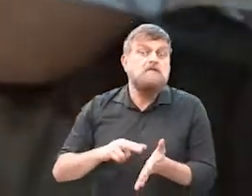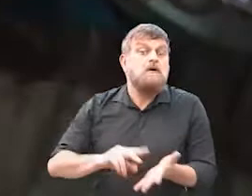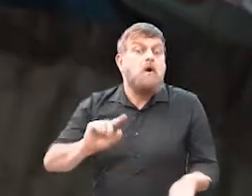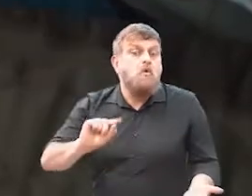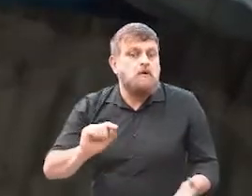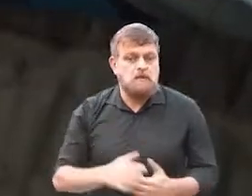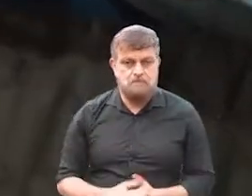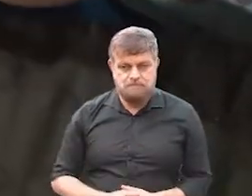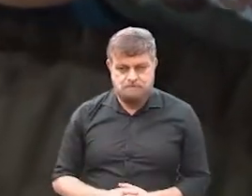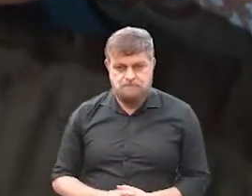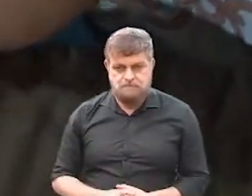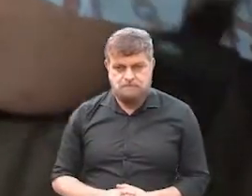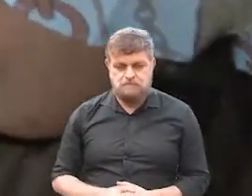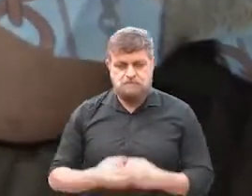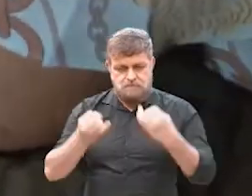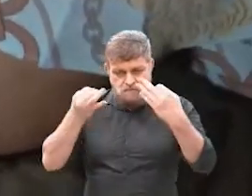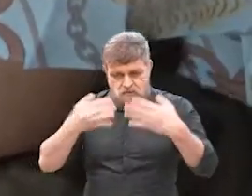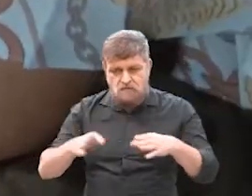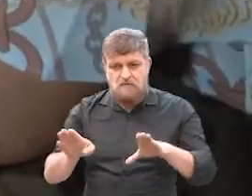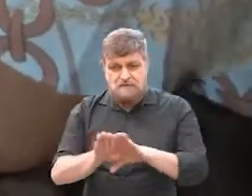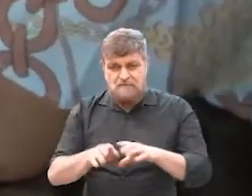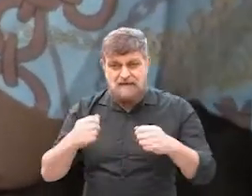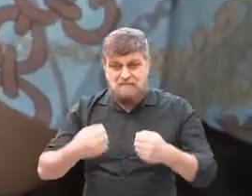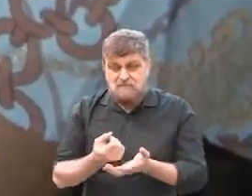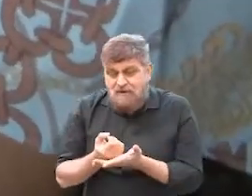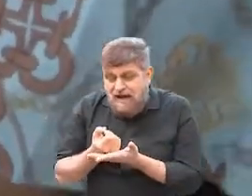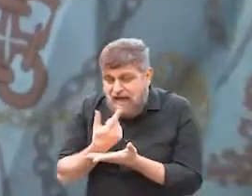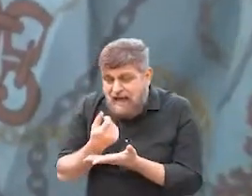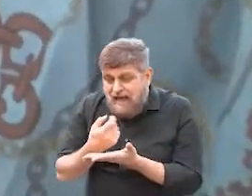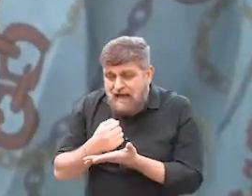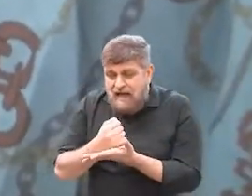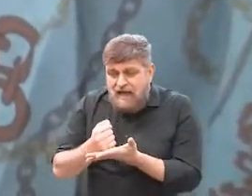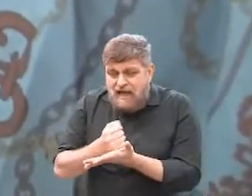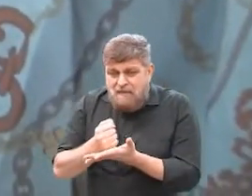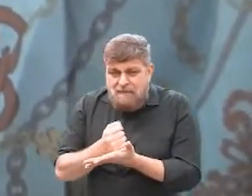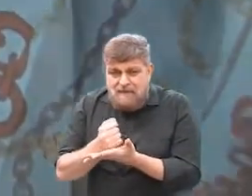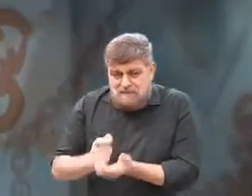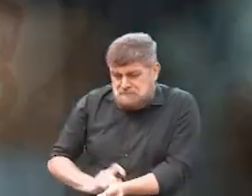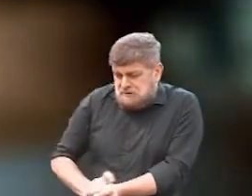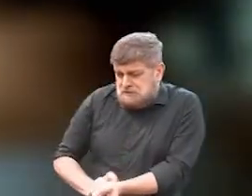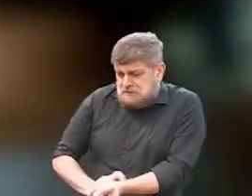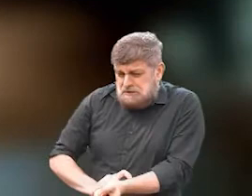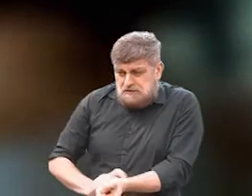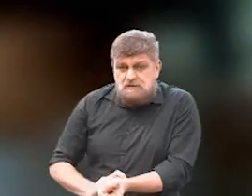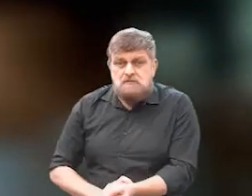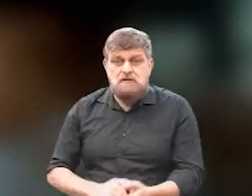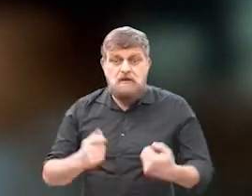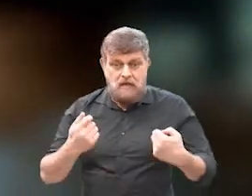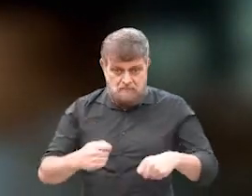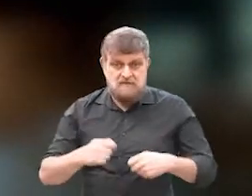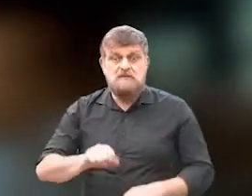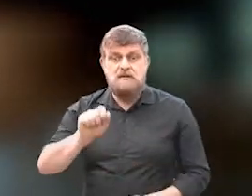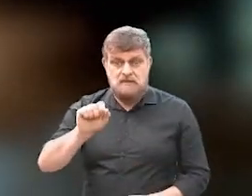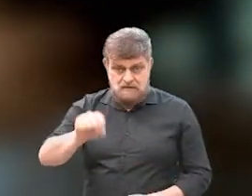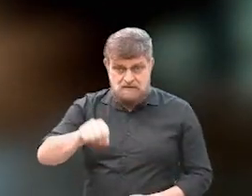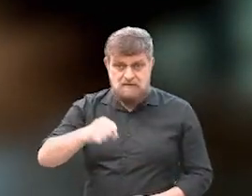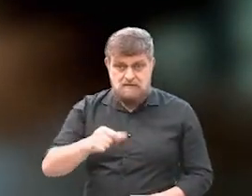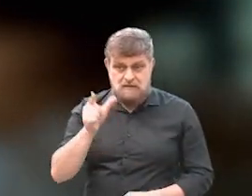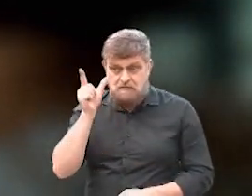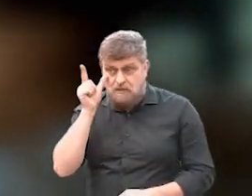E ela comenta que já precisou fazer uso de medicamentos por conta das agressões. Tipo, tomar calmante sim para